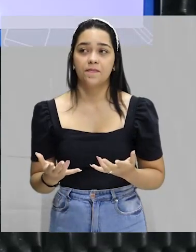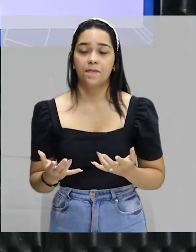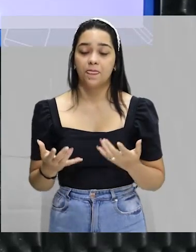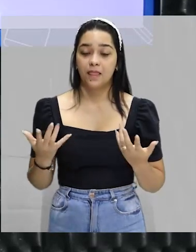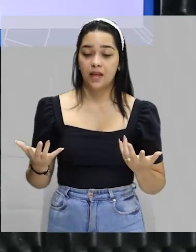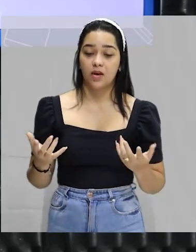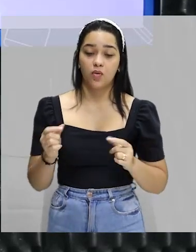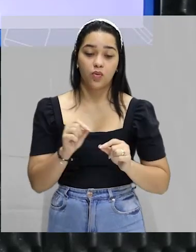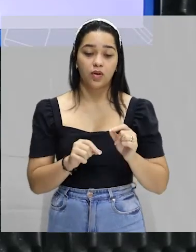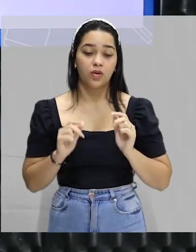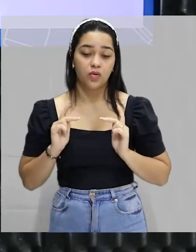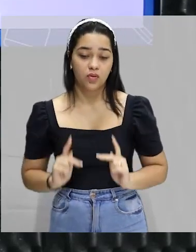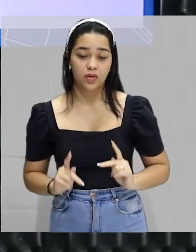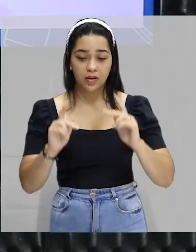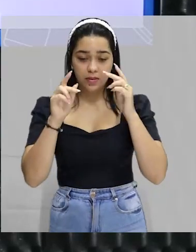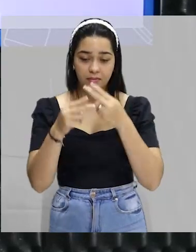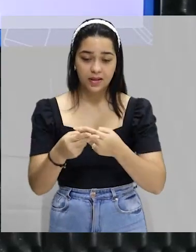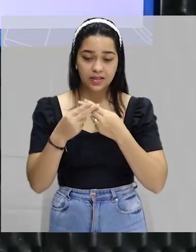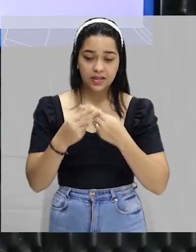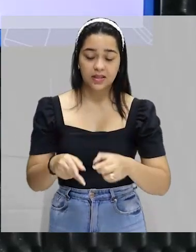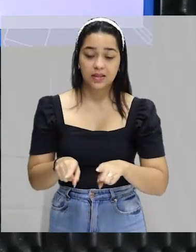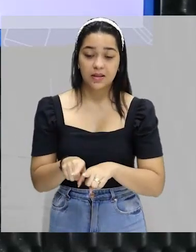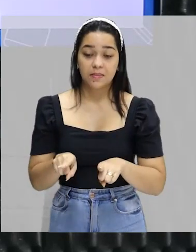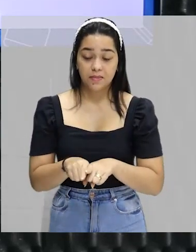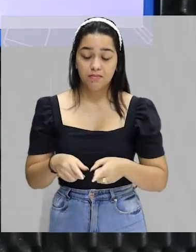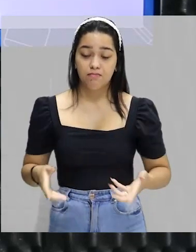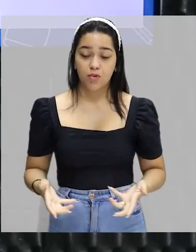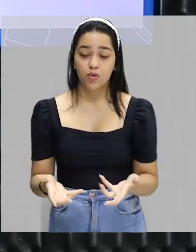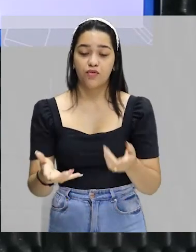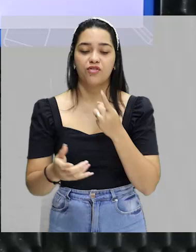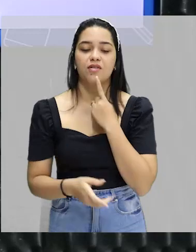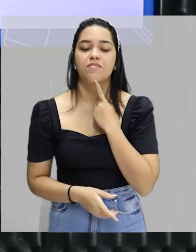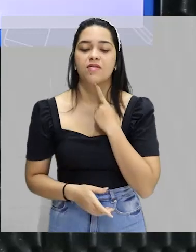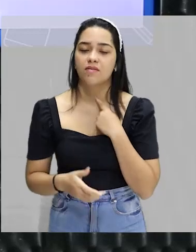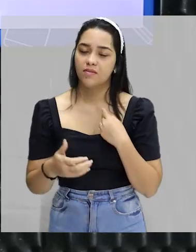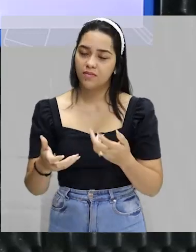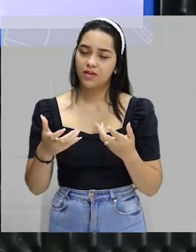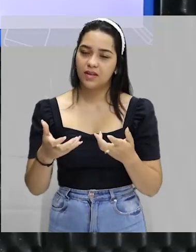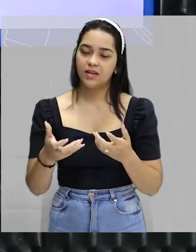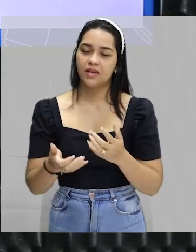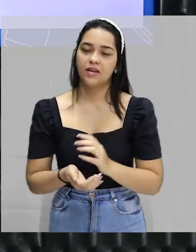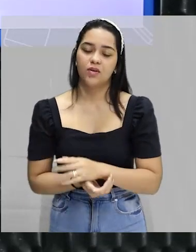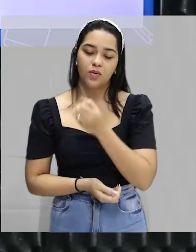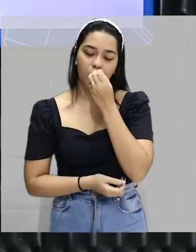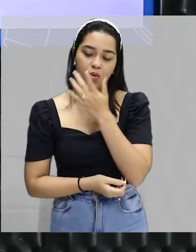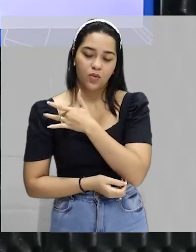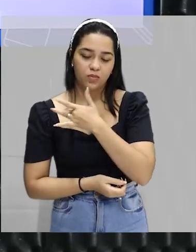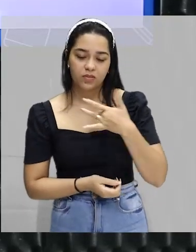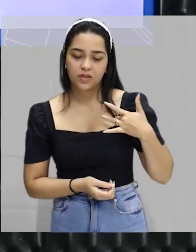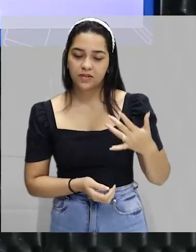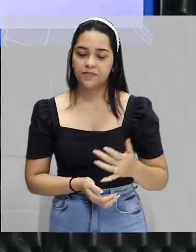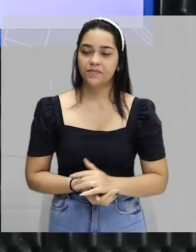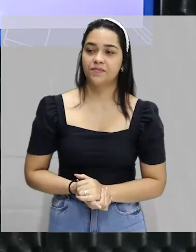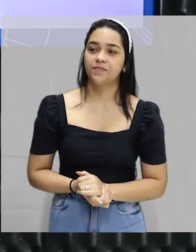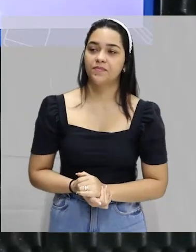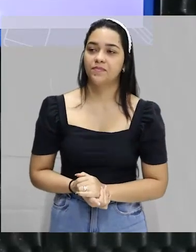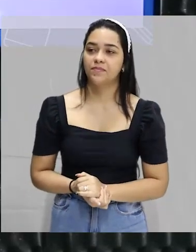Inclinado a agir com tolerância, paciência e movido pela vontade de proporcionar